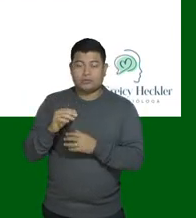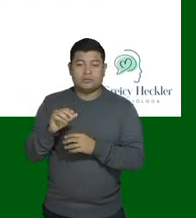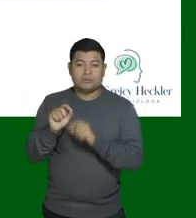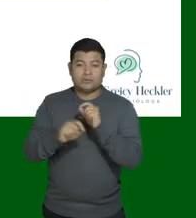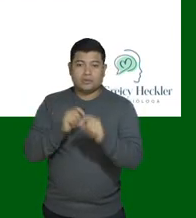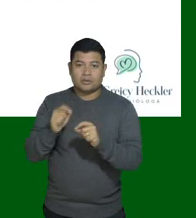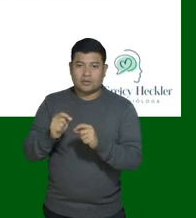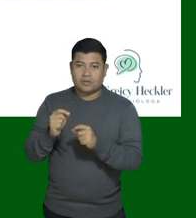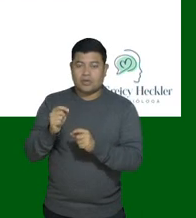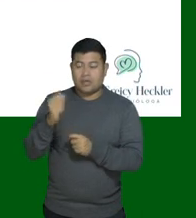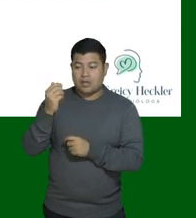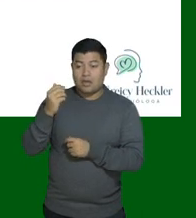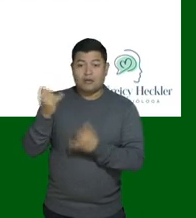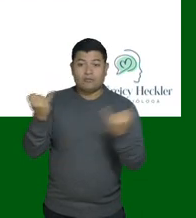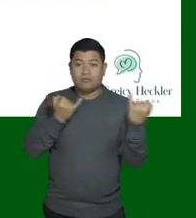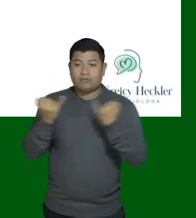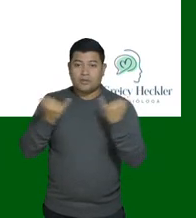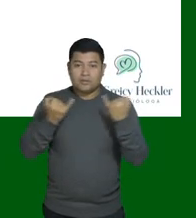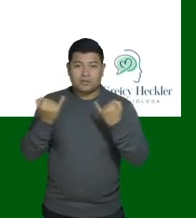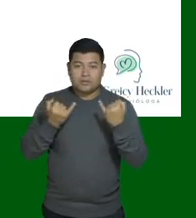forma adequada.